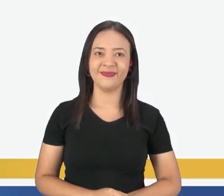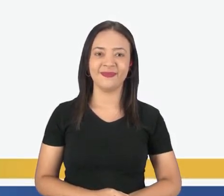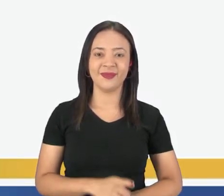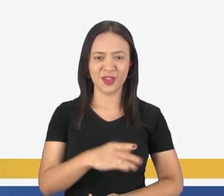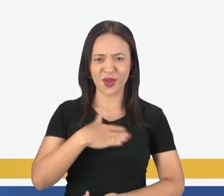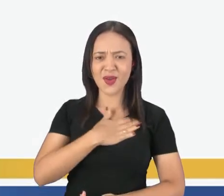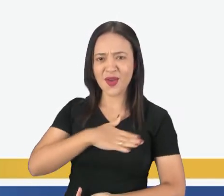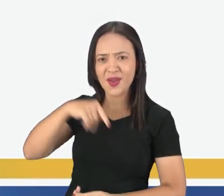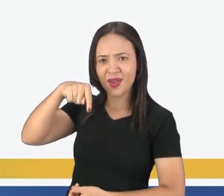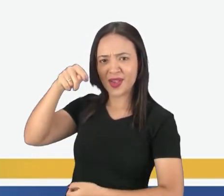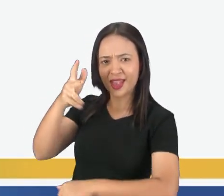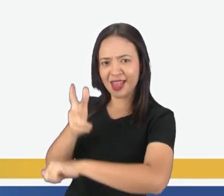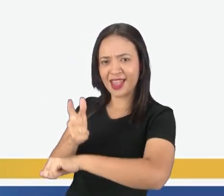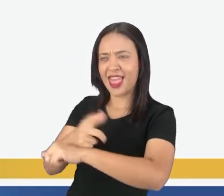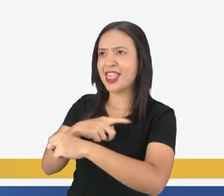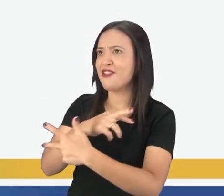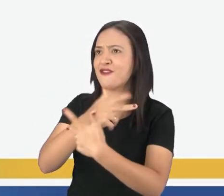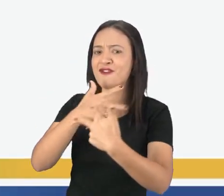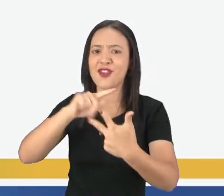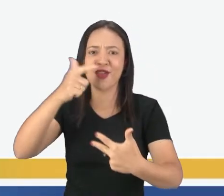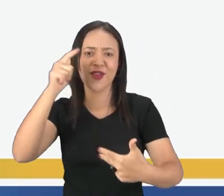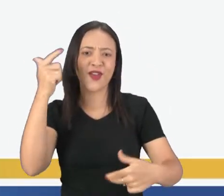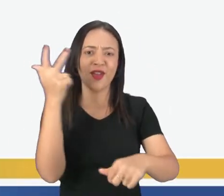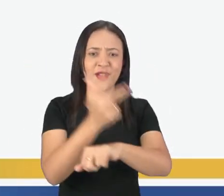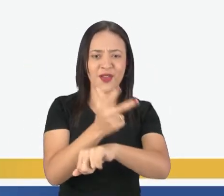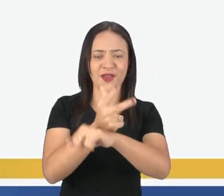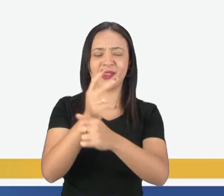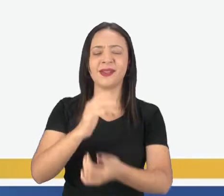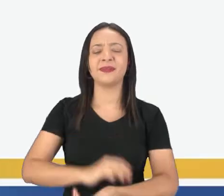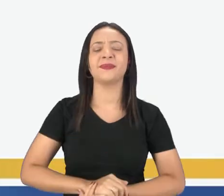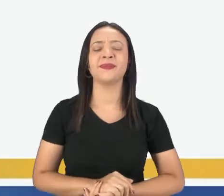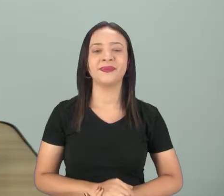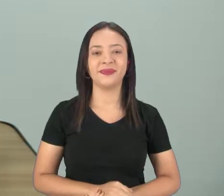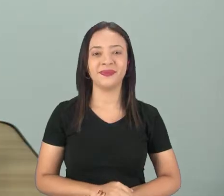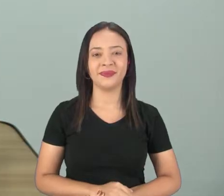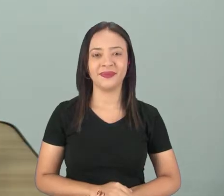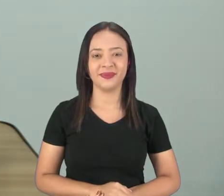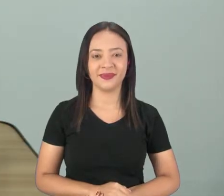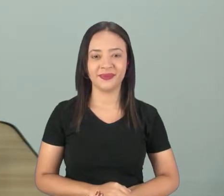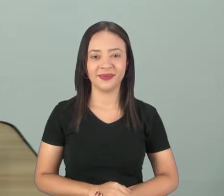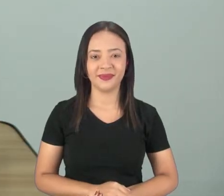Você gostou desse vídeo? Temos muito mais. Clique na...